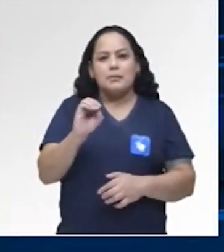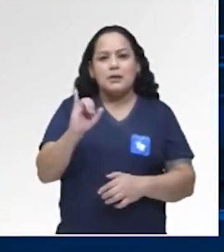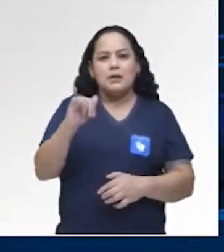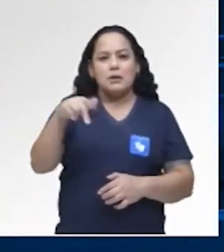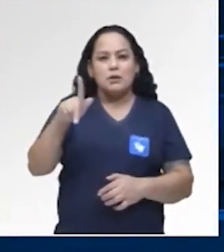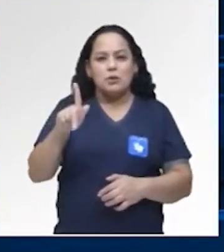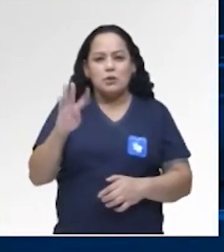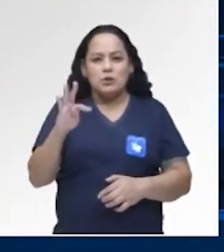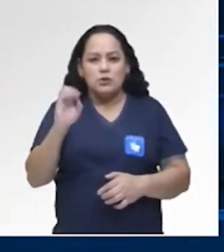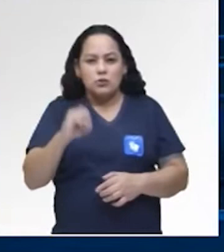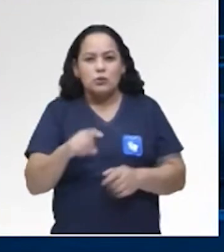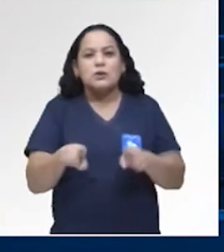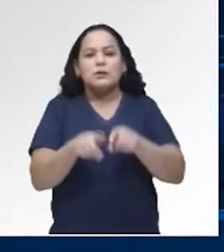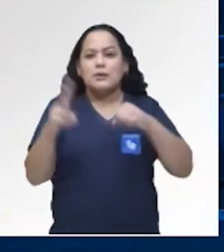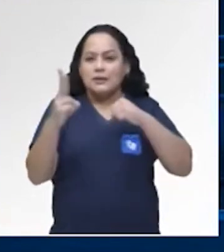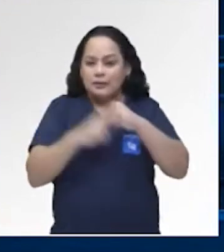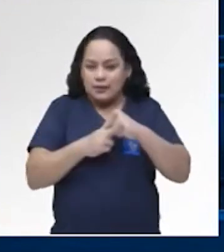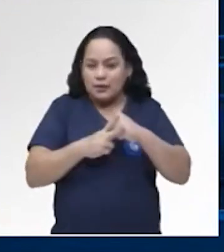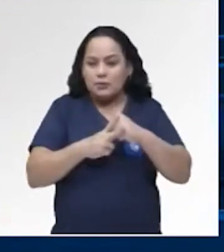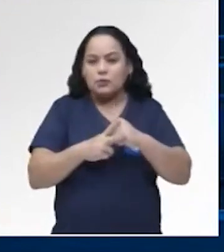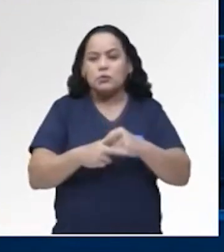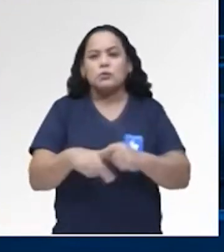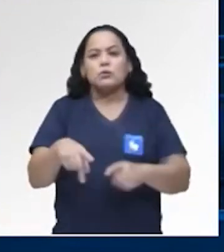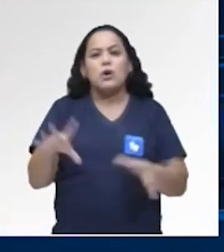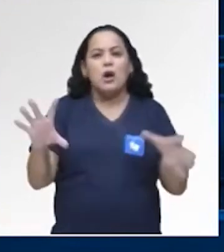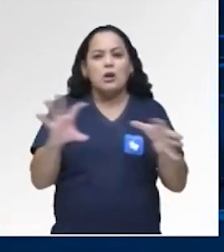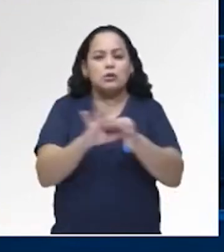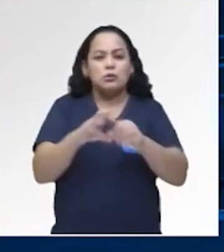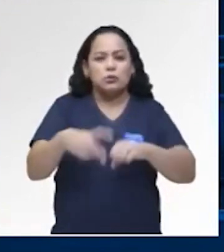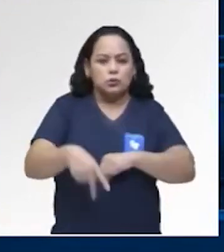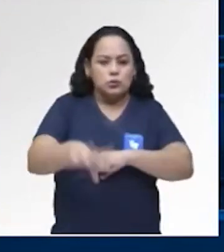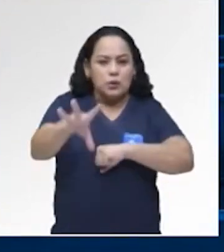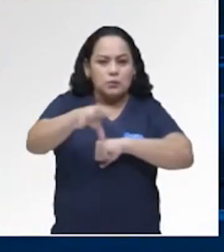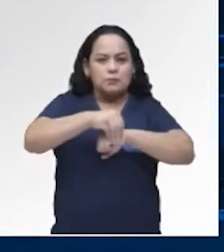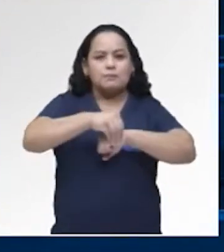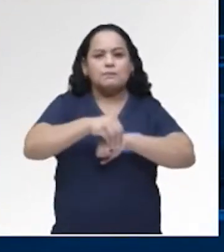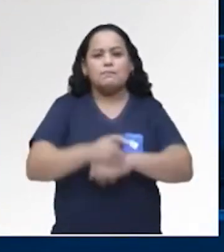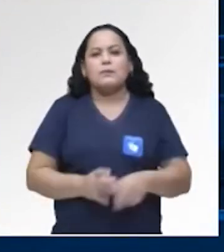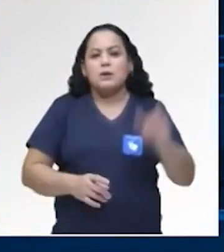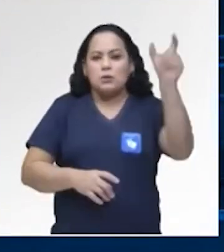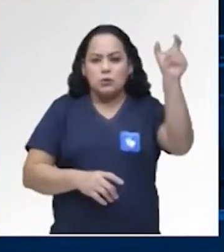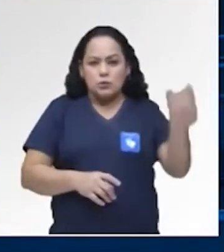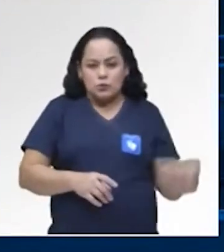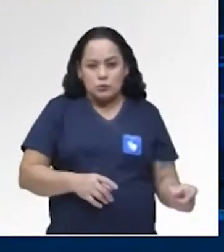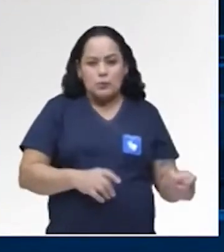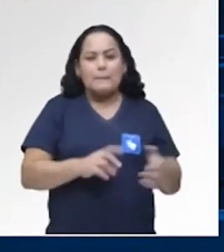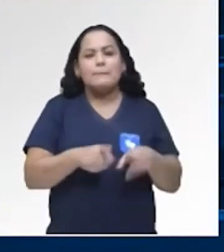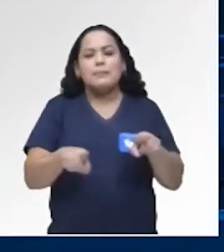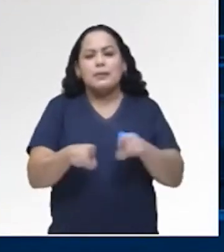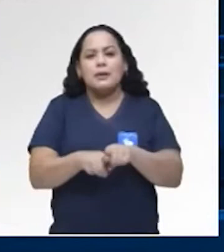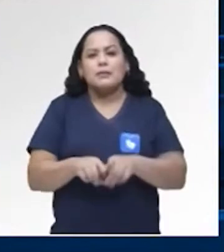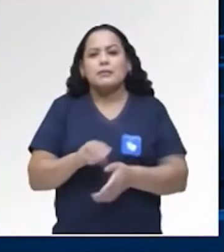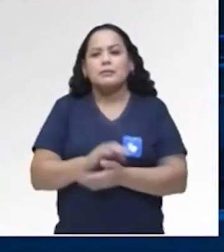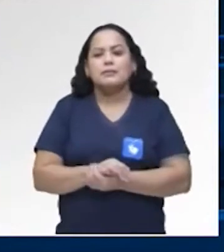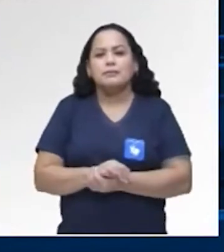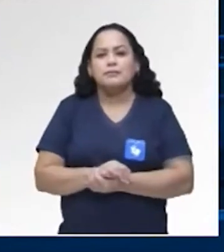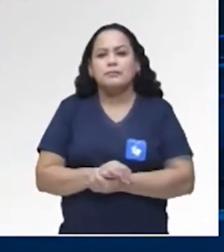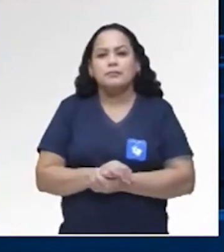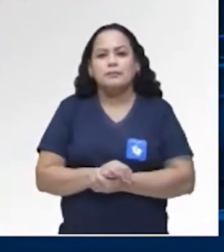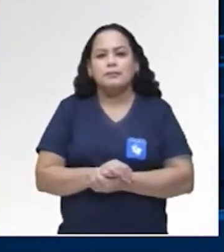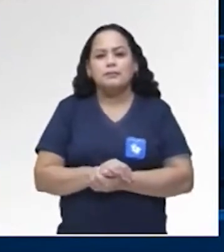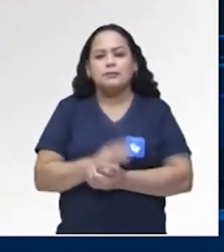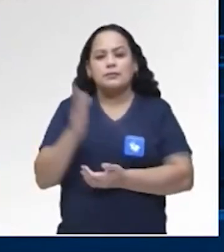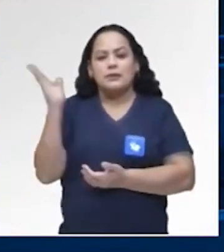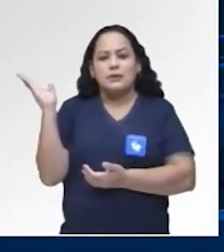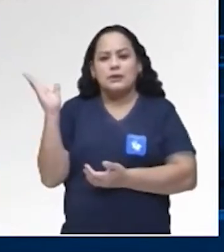e o complemento, tá? Então essa é a frase afirmativa. Sujeito, be going to, verbo principal.